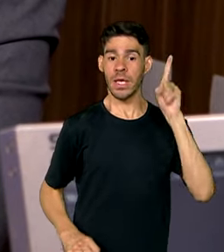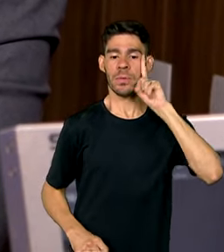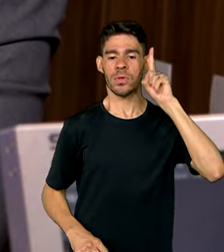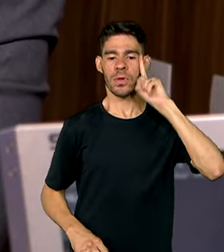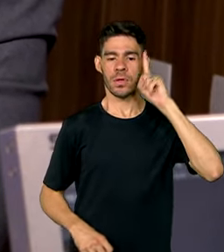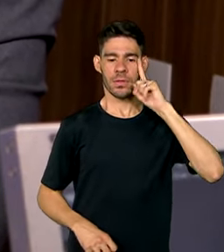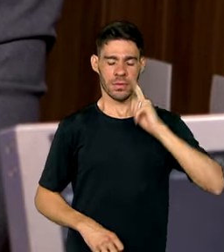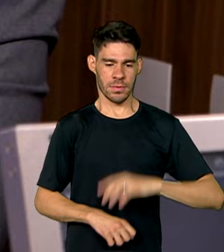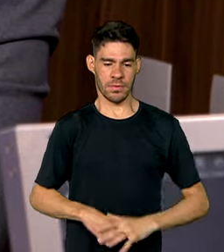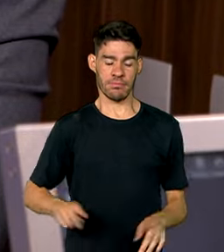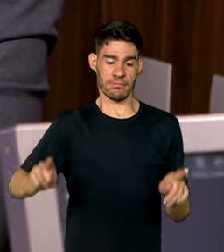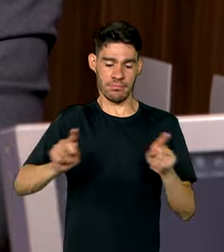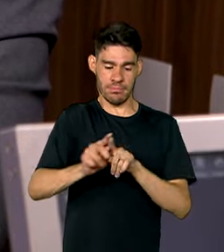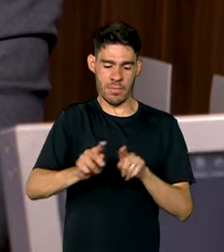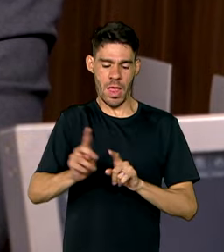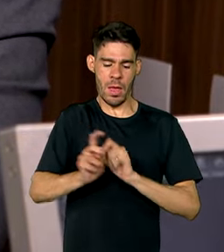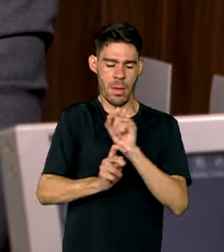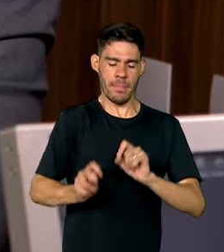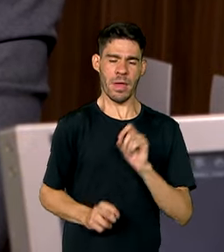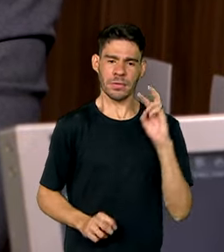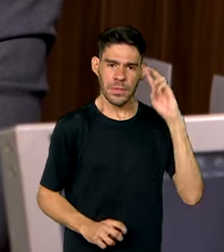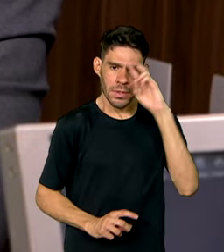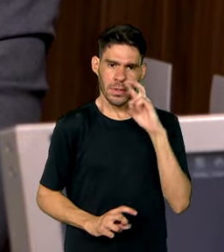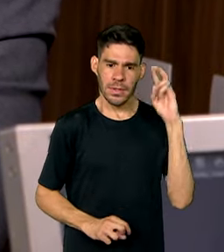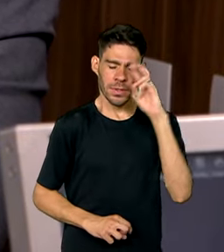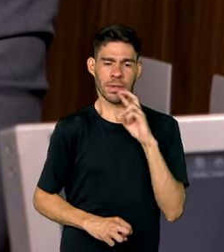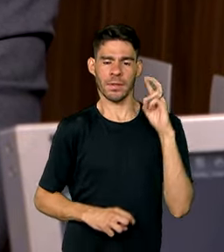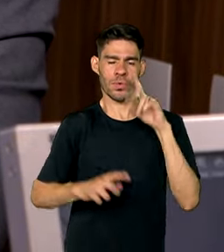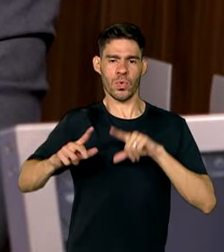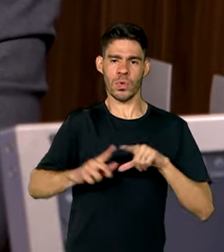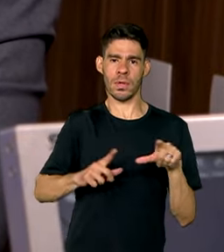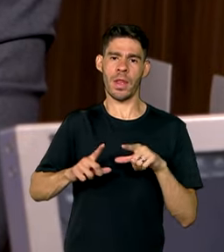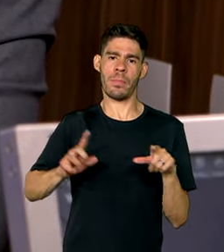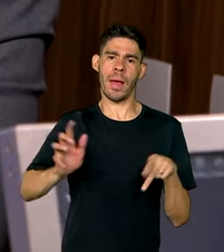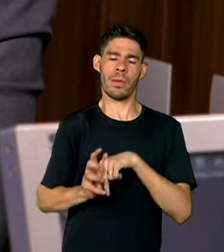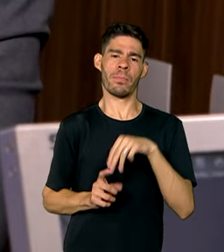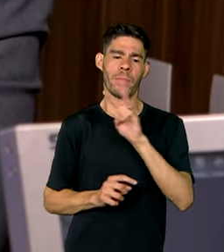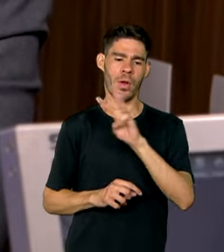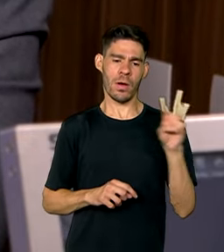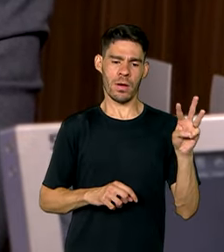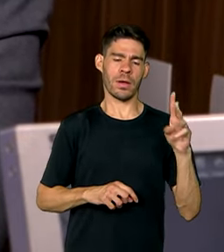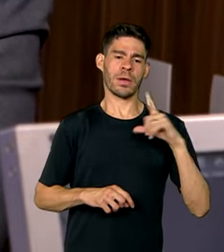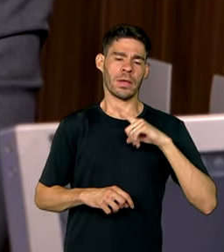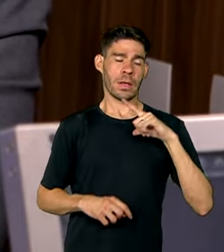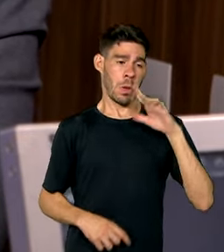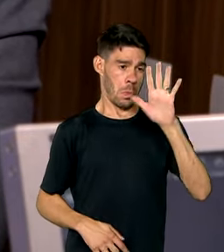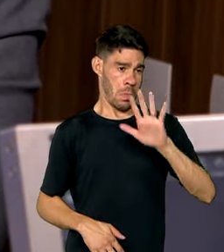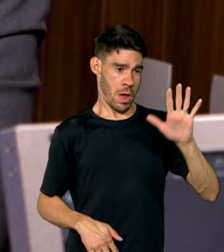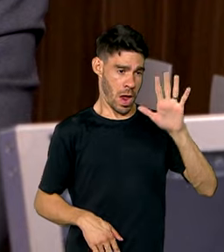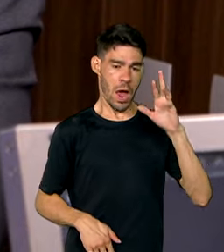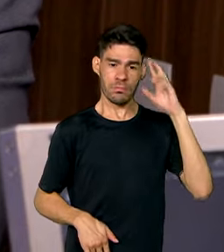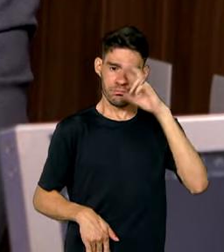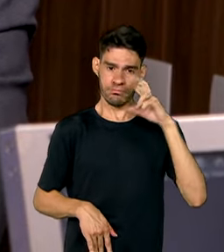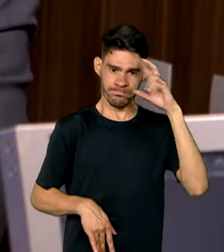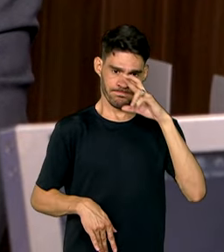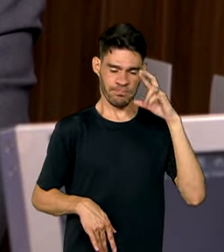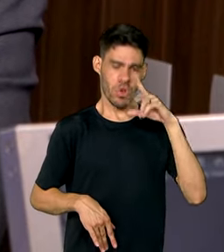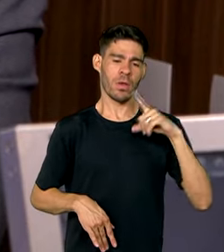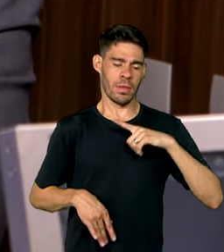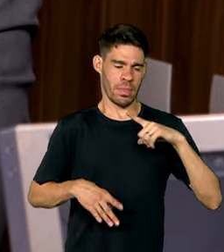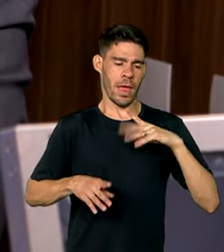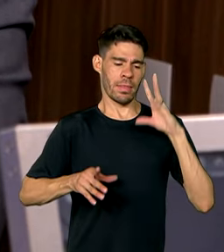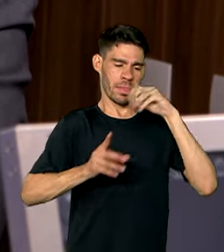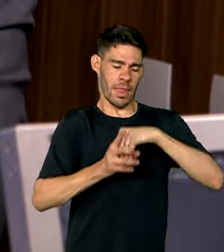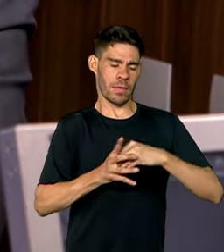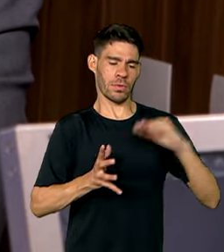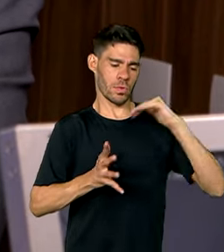diariamente. Além disso, obviamente, nós vamos monitorar a atividade desses sites. Então, nós temos uma área de monitoramento e fiscalização na